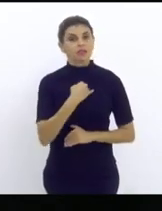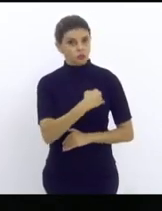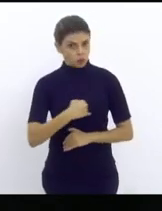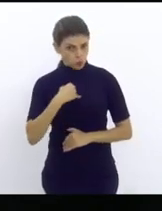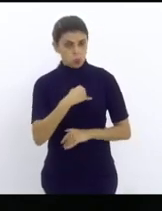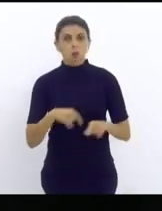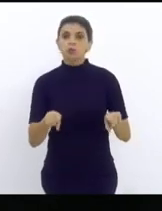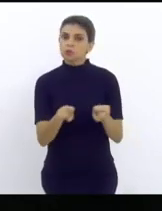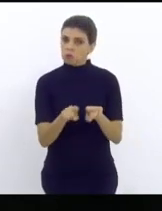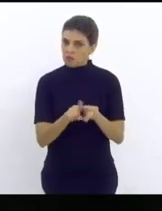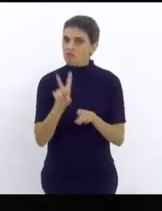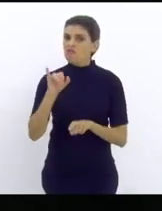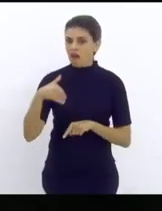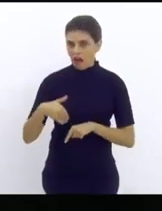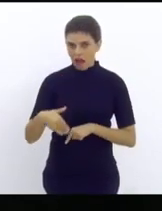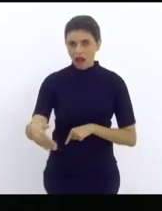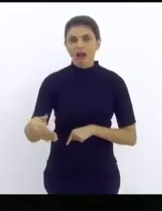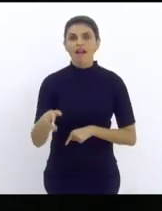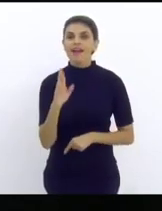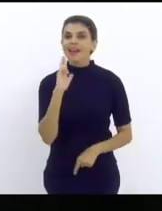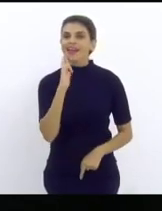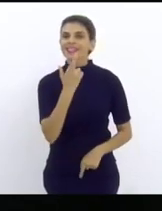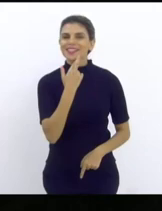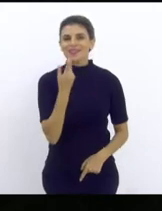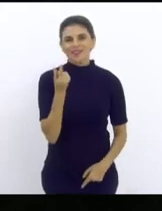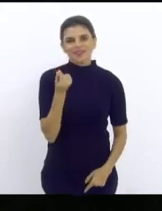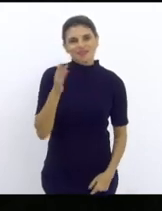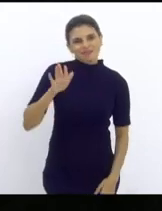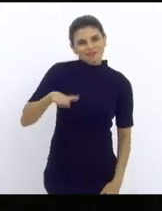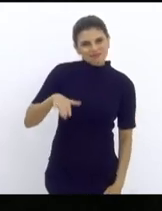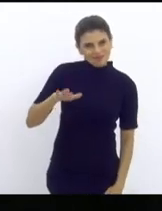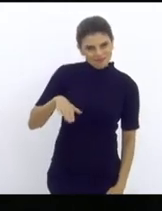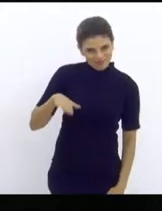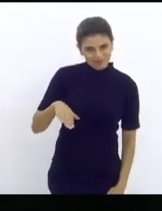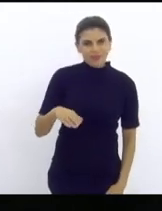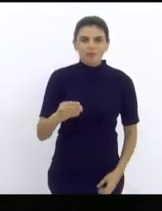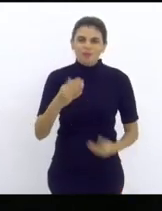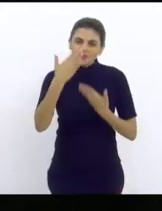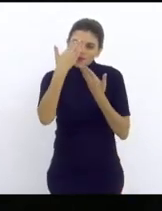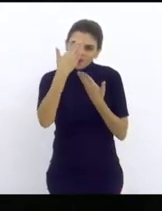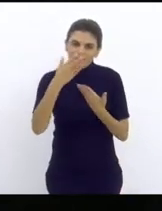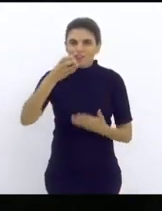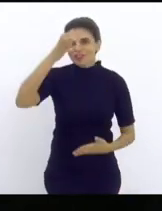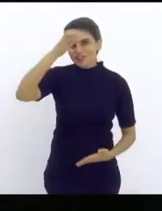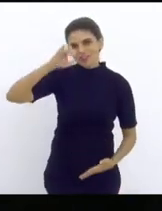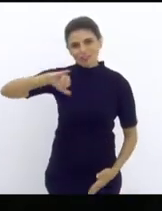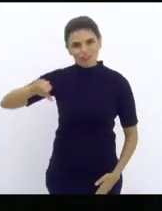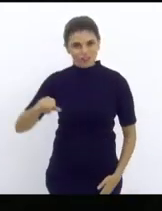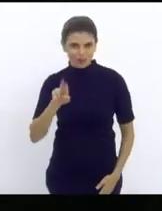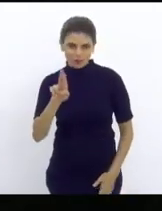vai ter o restaurante popular Tá bom muito obrigado senhor